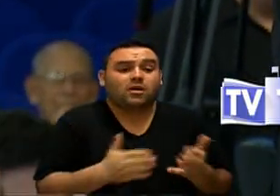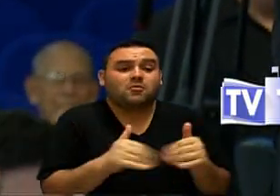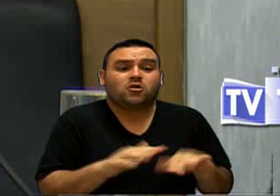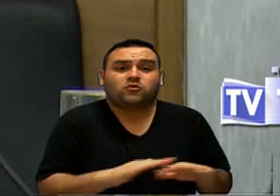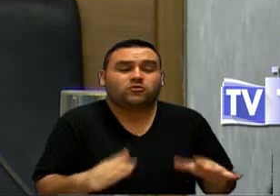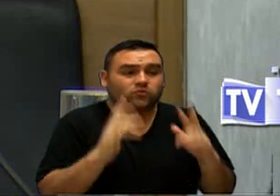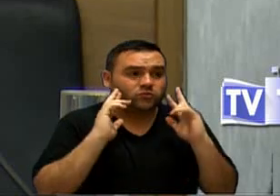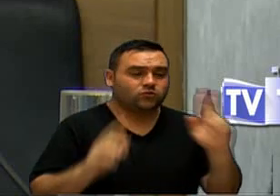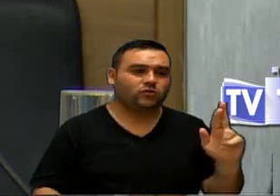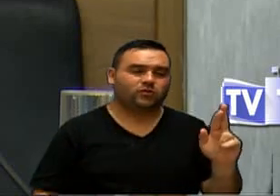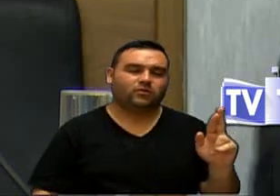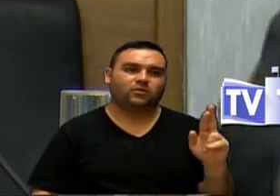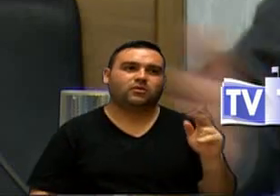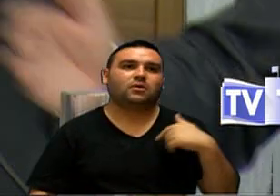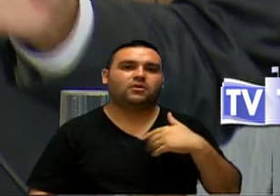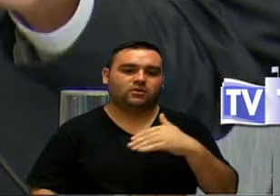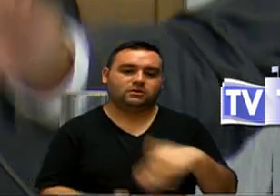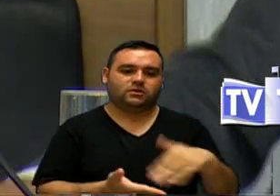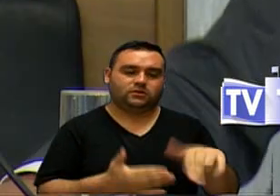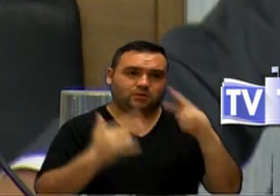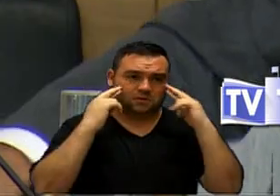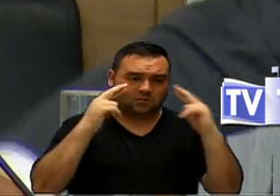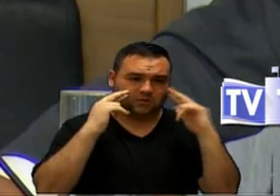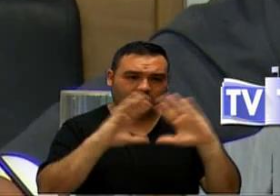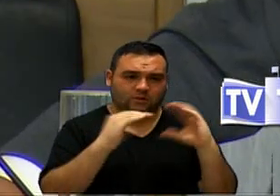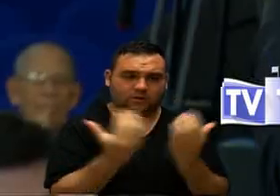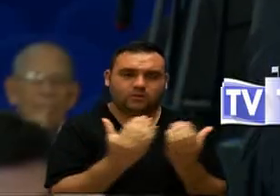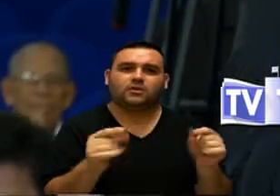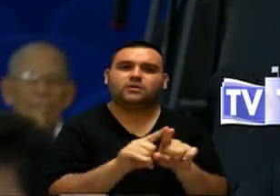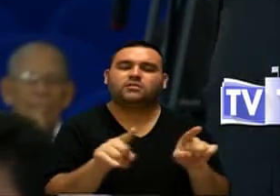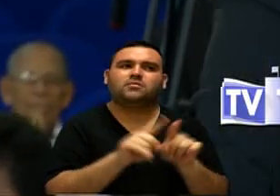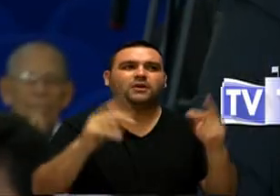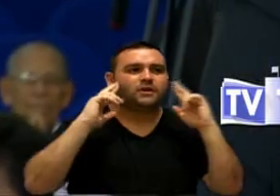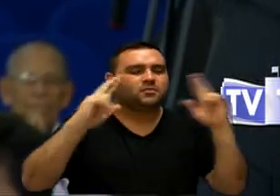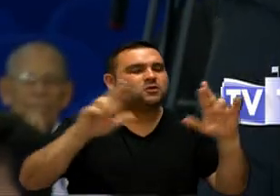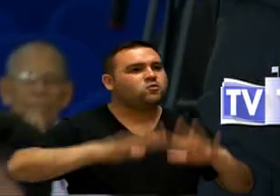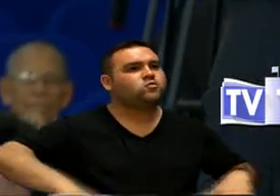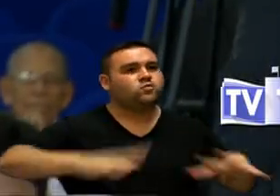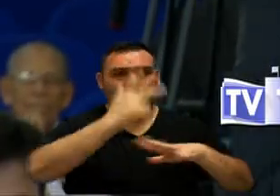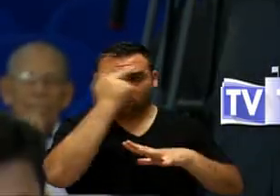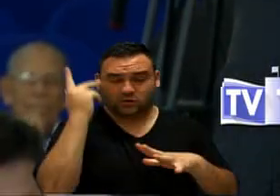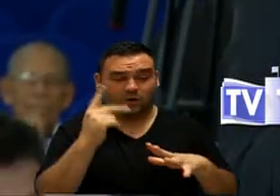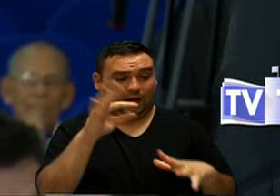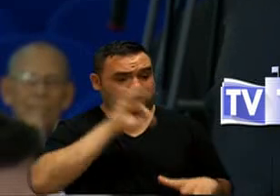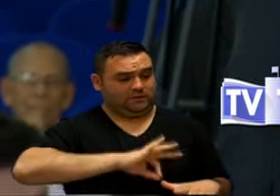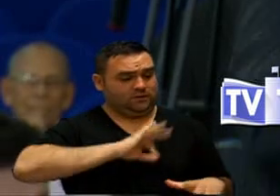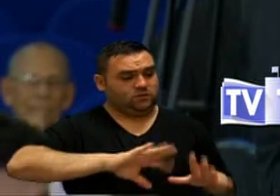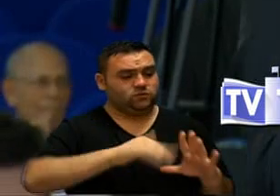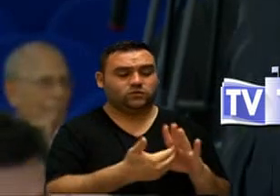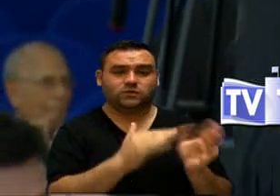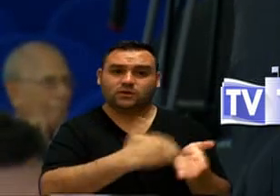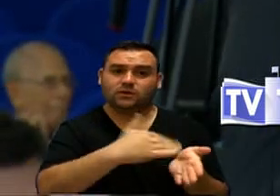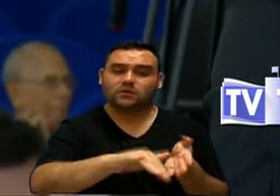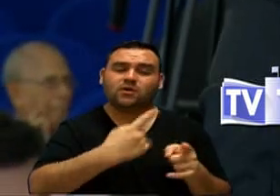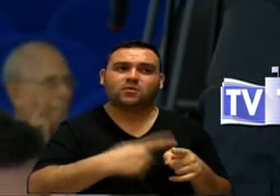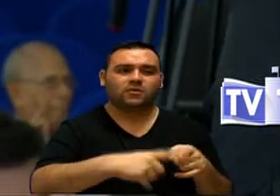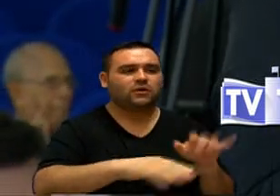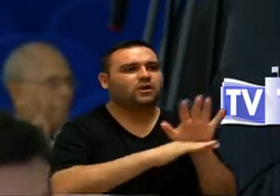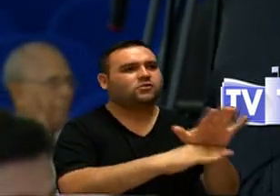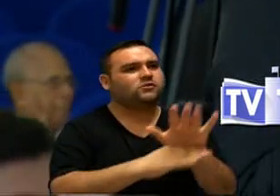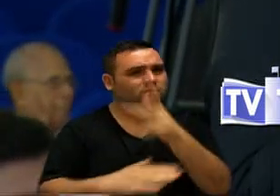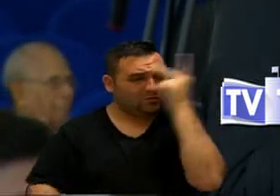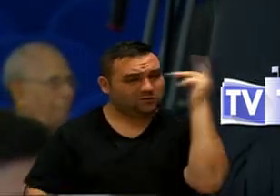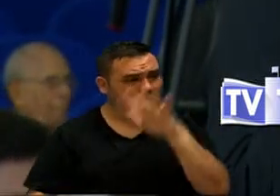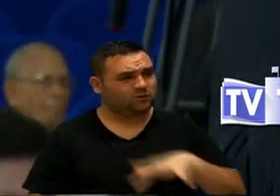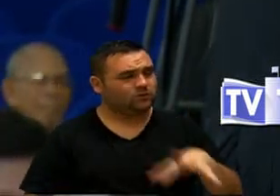solicitando não, mas eu quero senhor. Terminar a resposta. O secretário tem que respeitar essa casa e respeitar o povo. O salário do secretário é para servir a população.